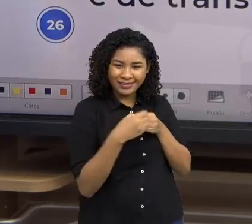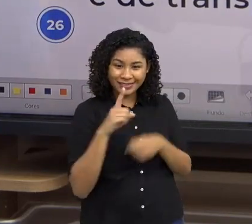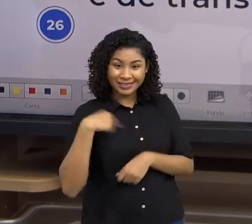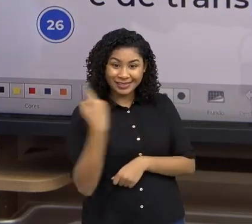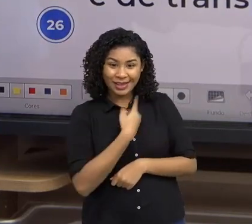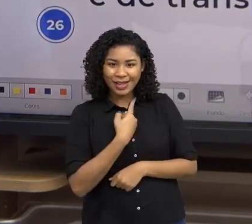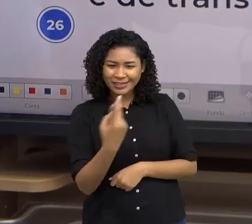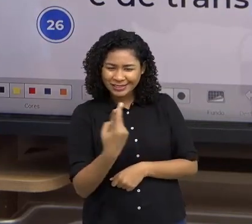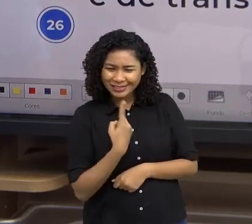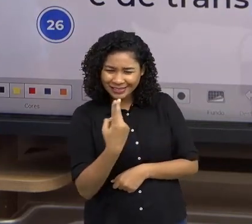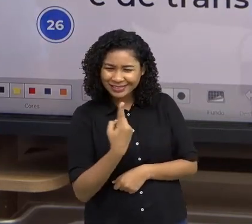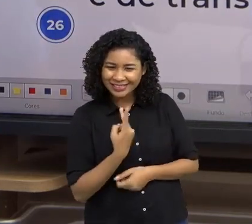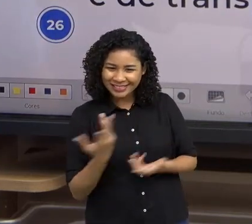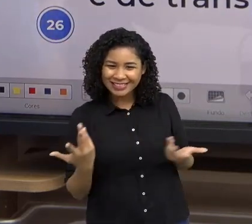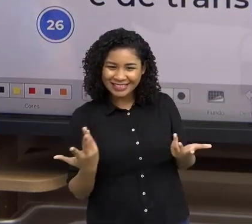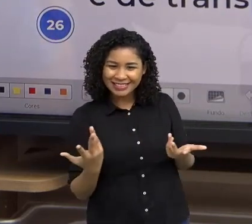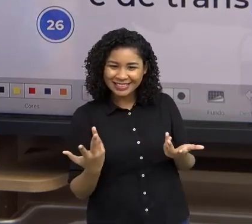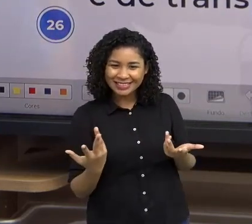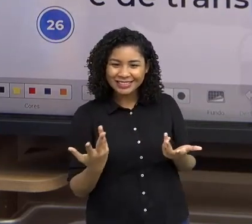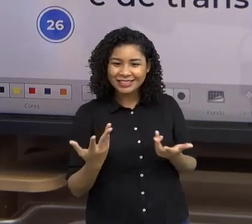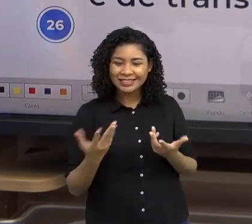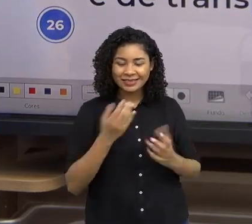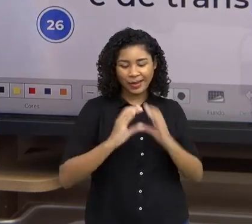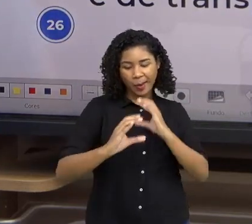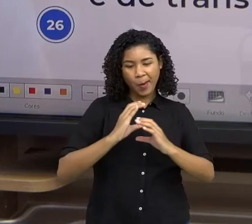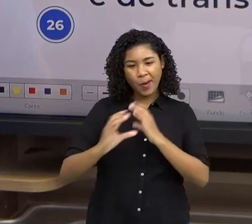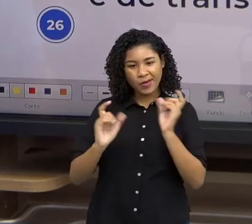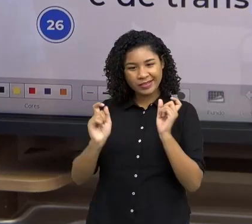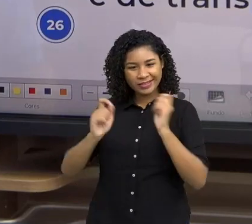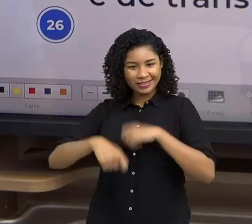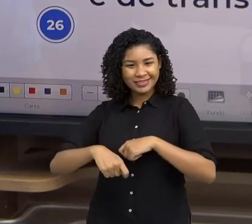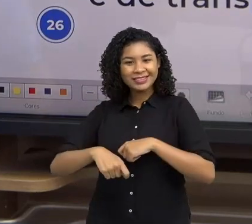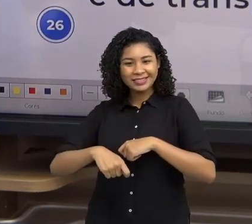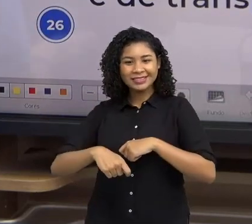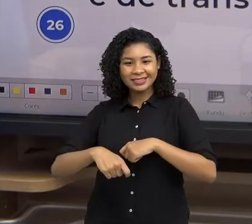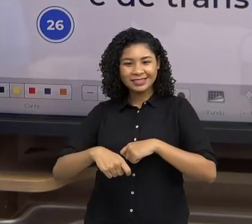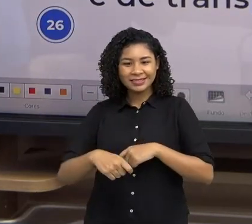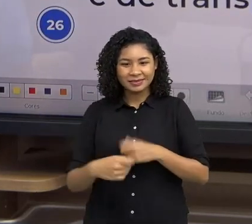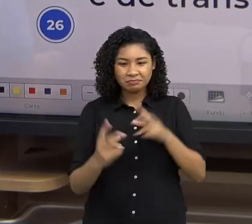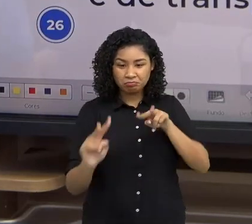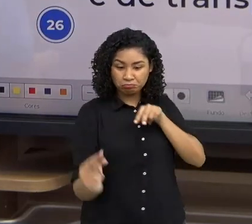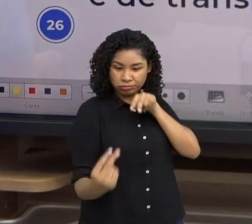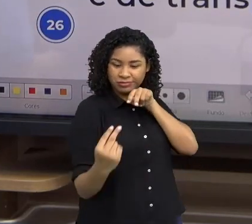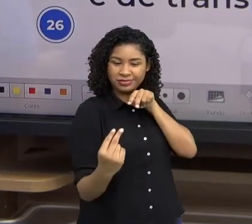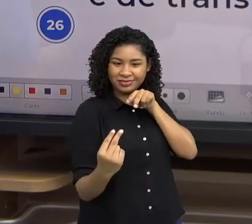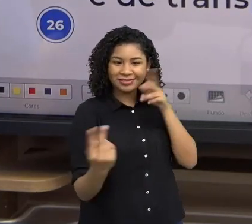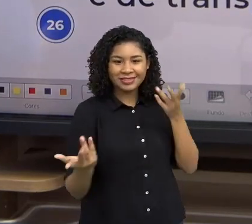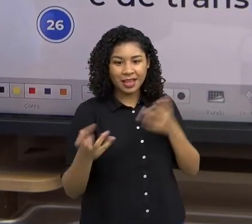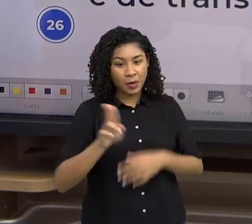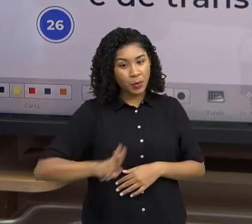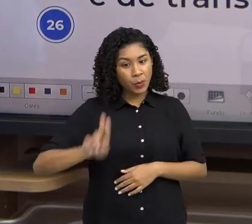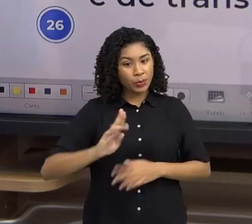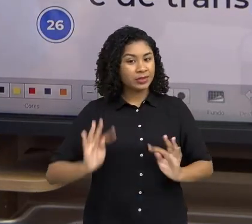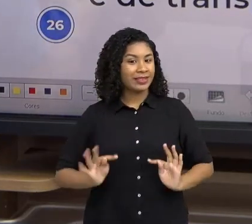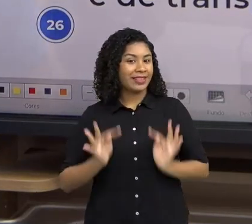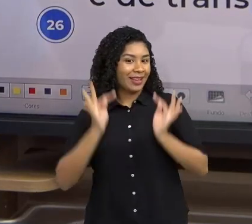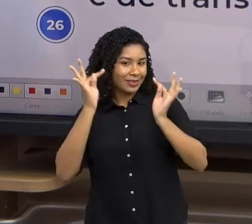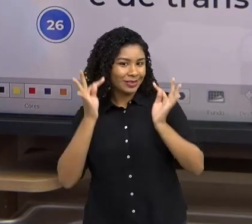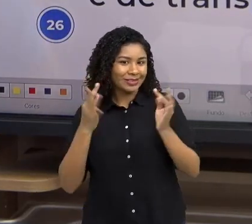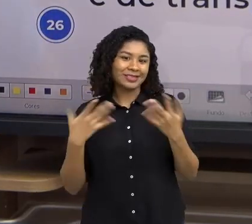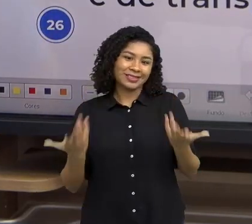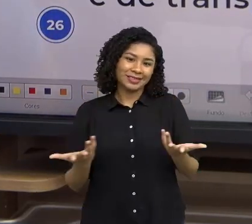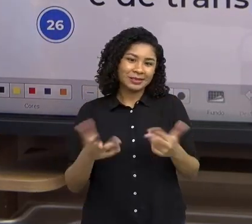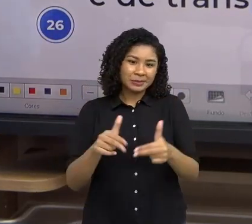né? Se comunicando entre nós aqui a partir de meios tecnológicos, né? Isso também